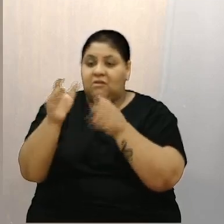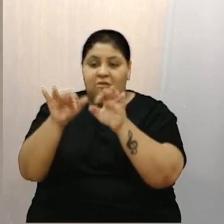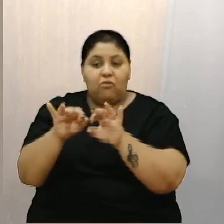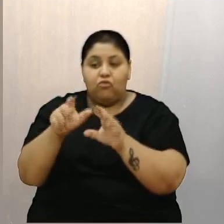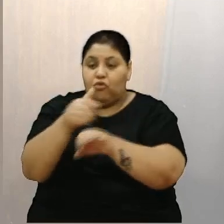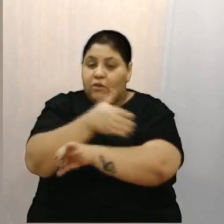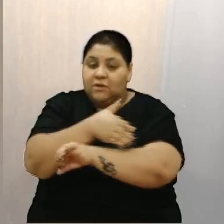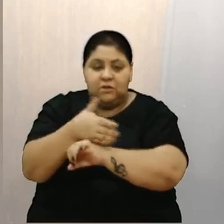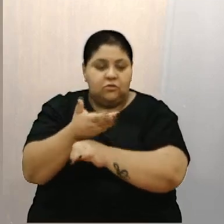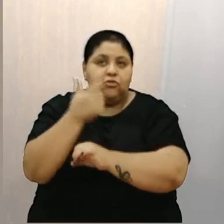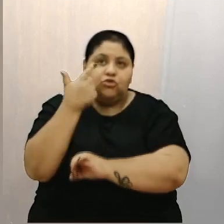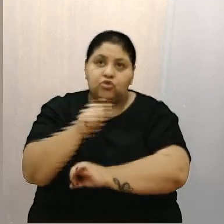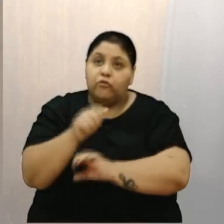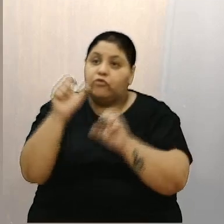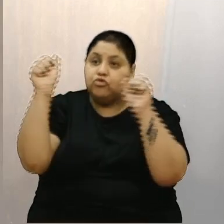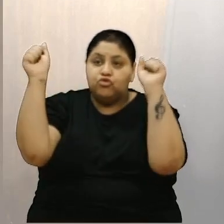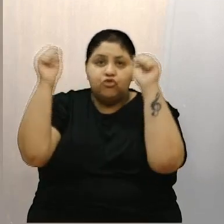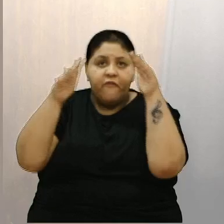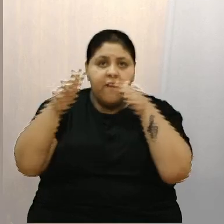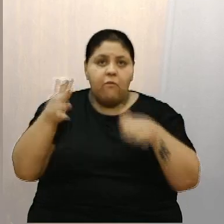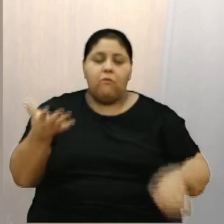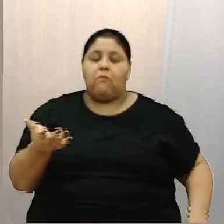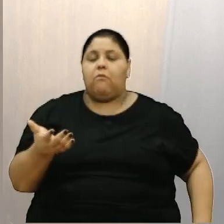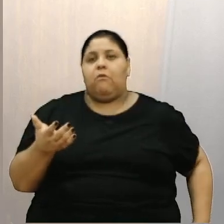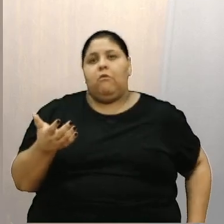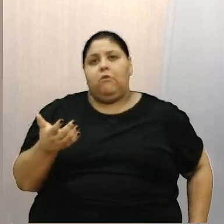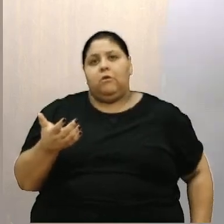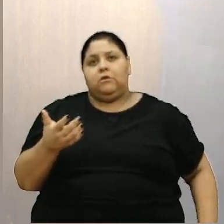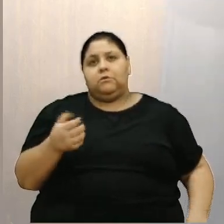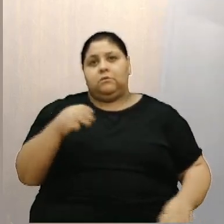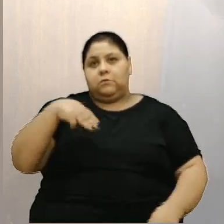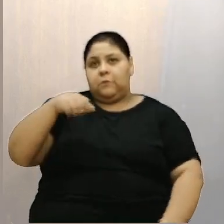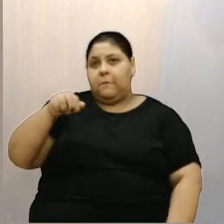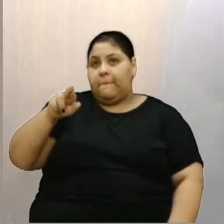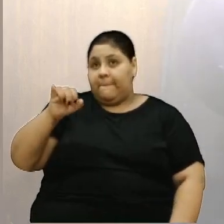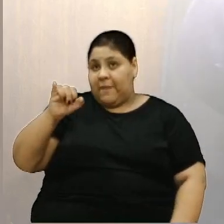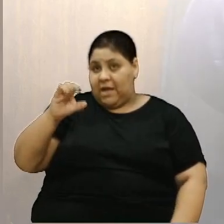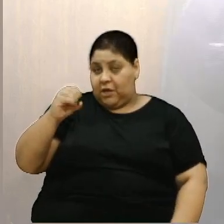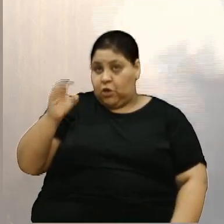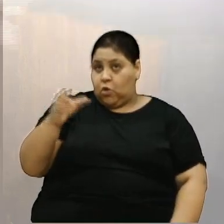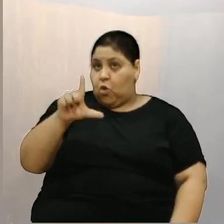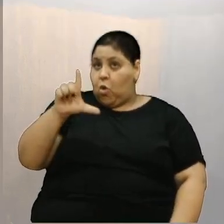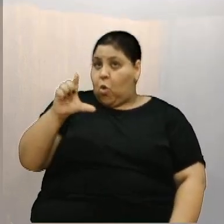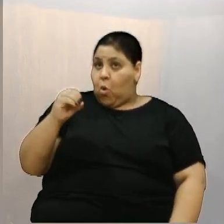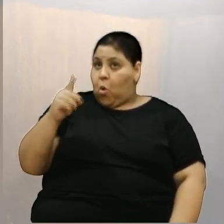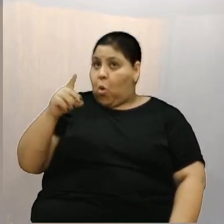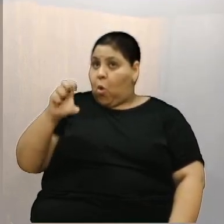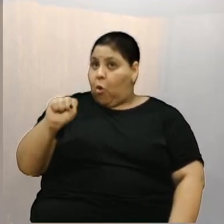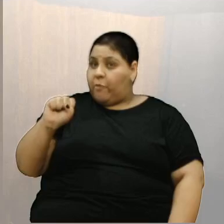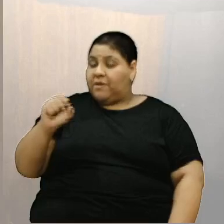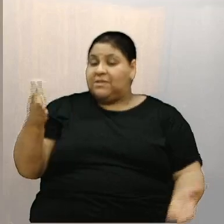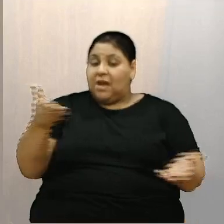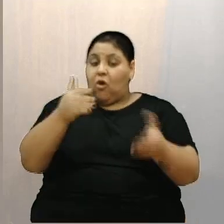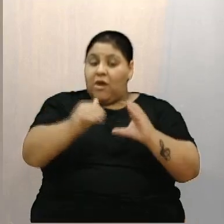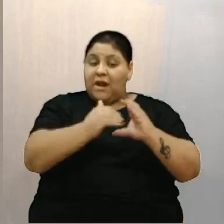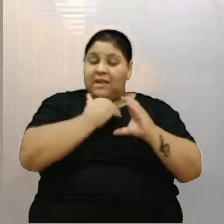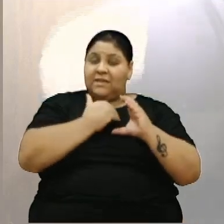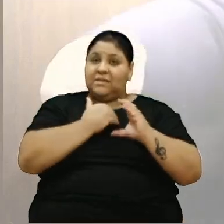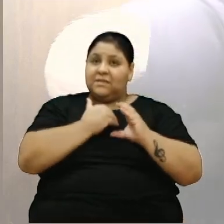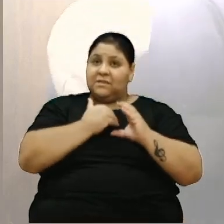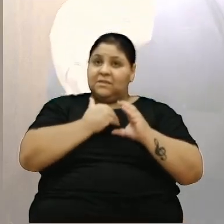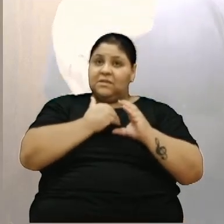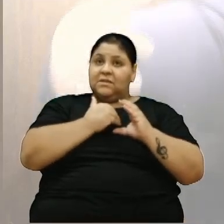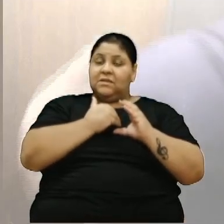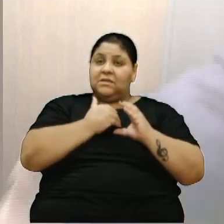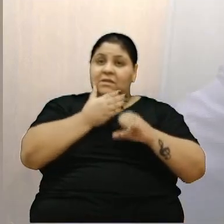ruas lá de novo. Choveu. E aí, a Mário Lopes, que o senhor acabou de mostrar, eu pedia ontem, e agora acabei de receber, na entrada